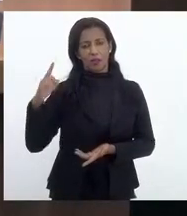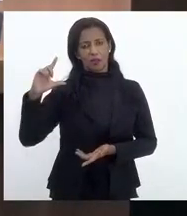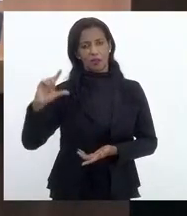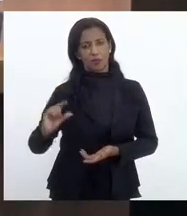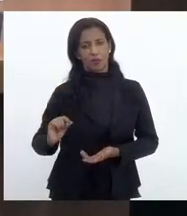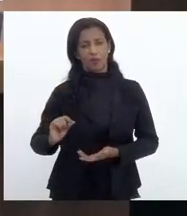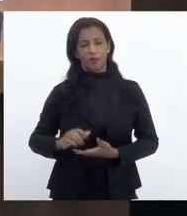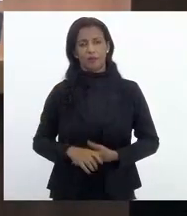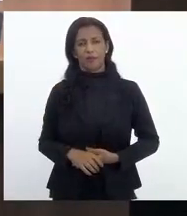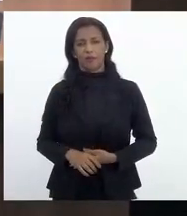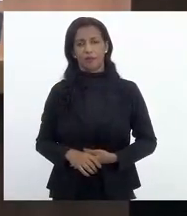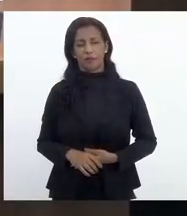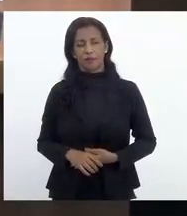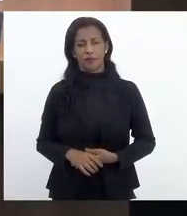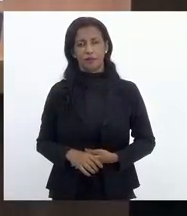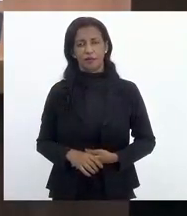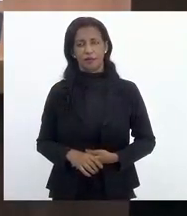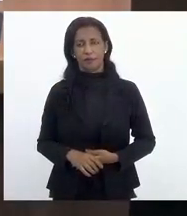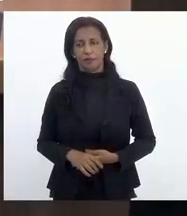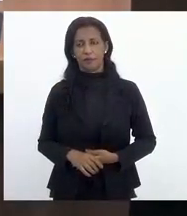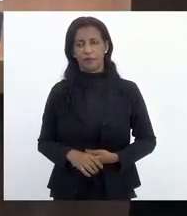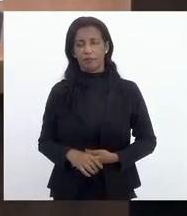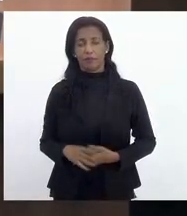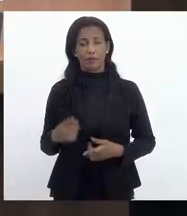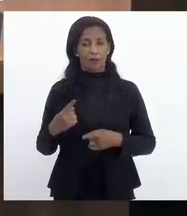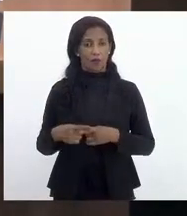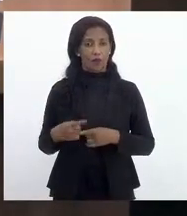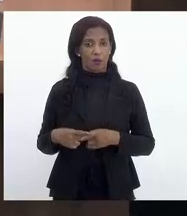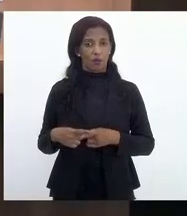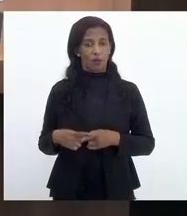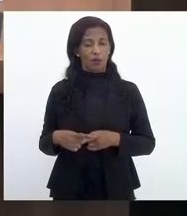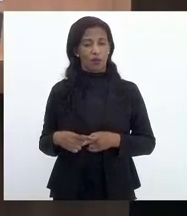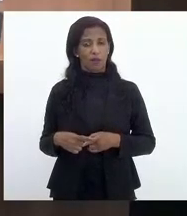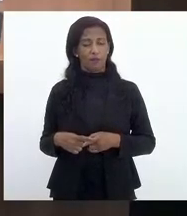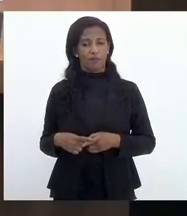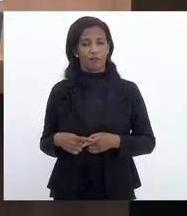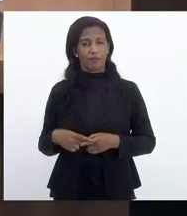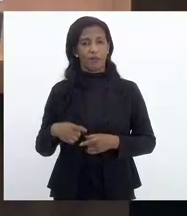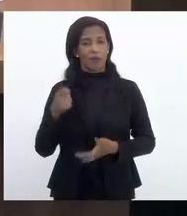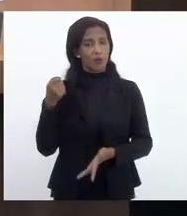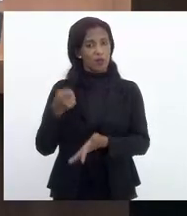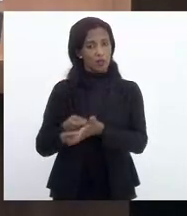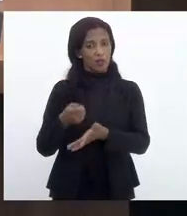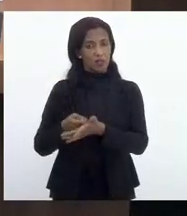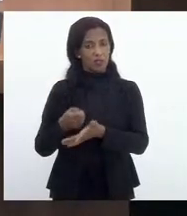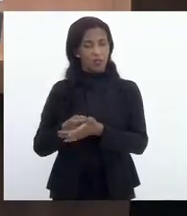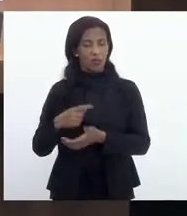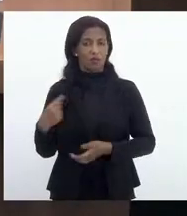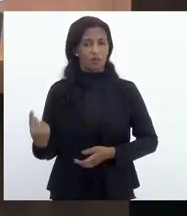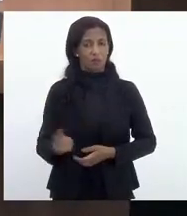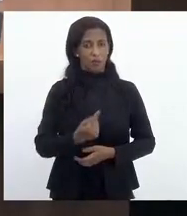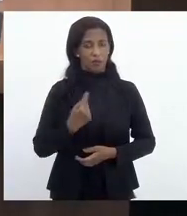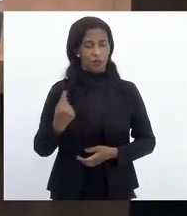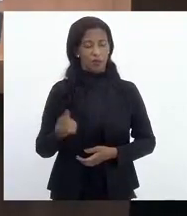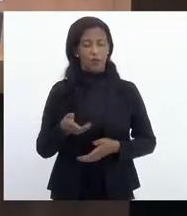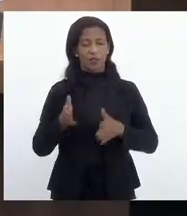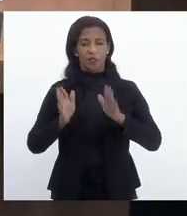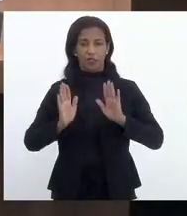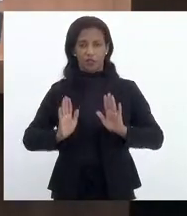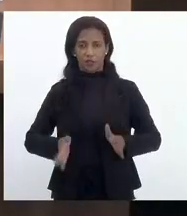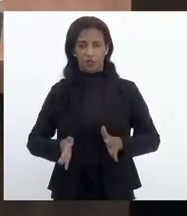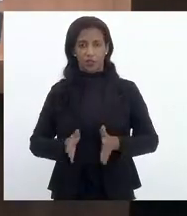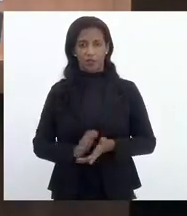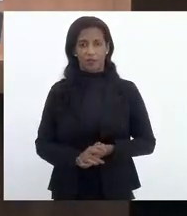deputado é porque é isso que é exigido para nós já que